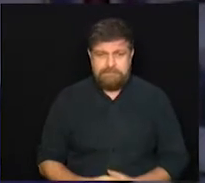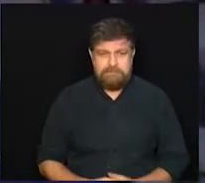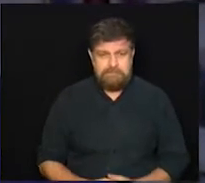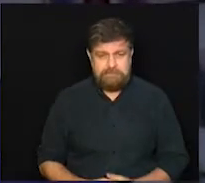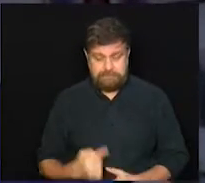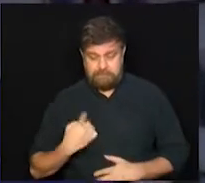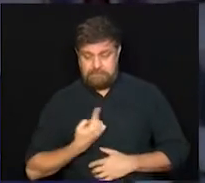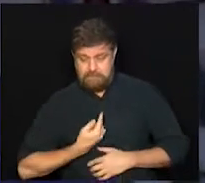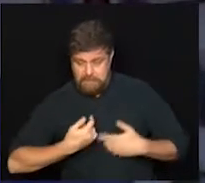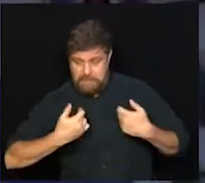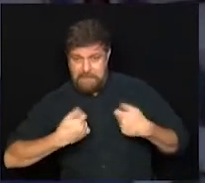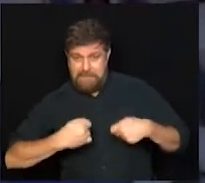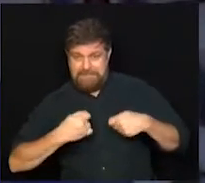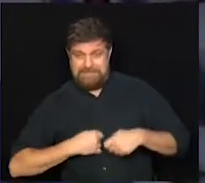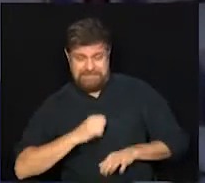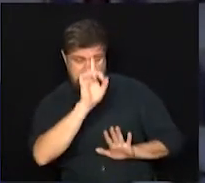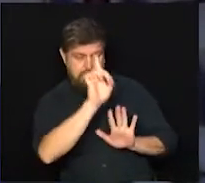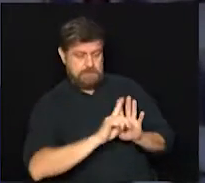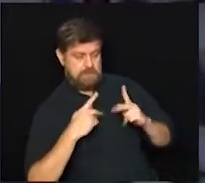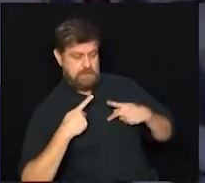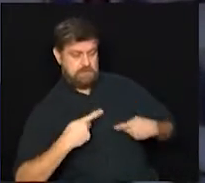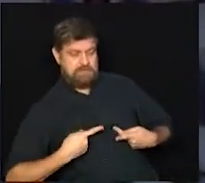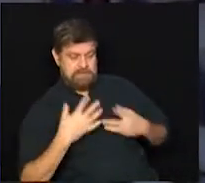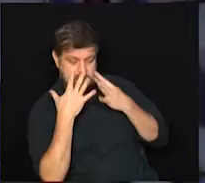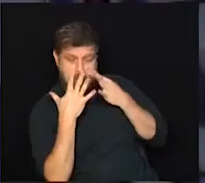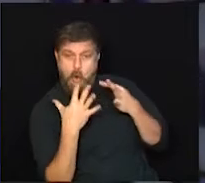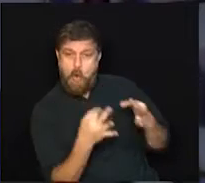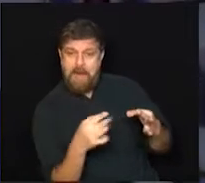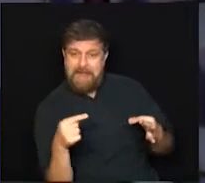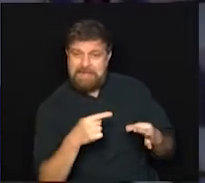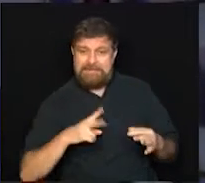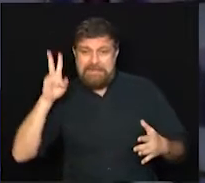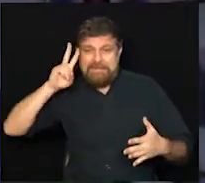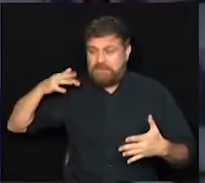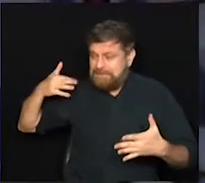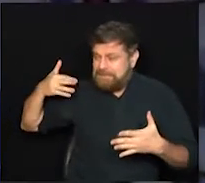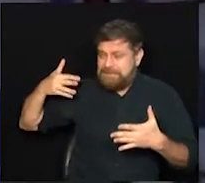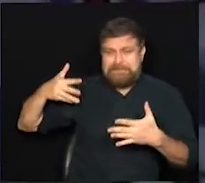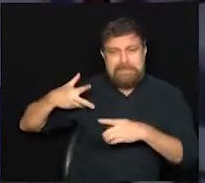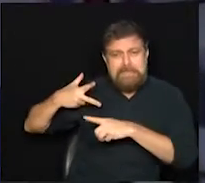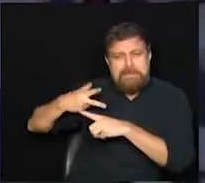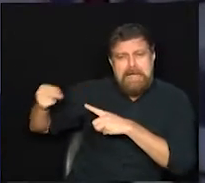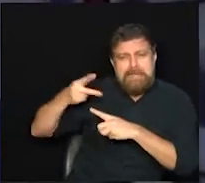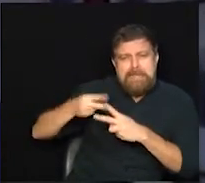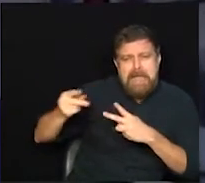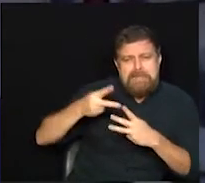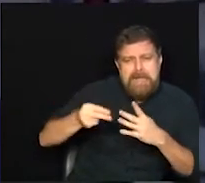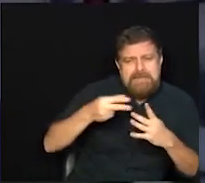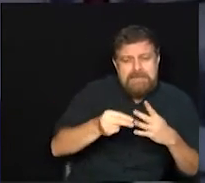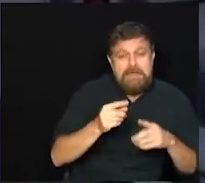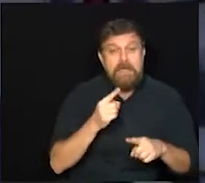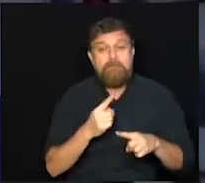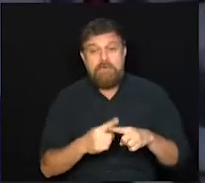nós precisamos olhar para os direitos humanos como um processo de conquista histórica. Por que de conquista